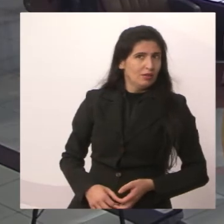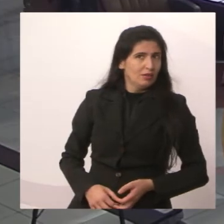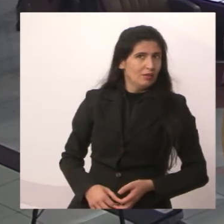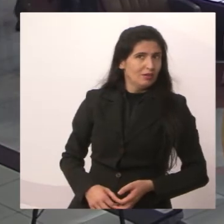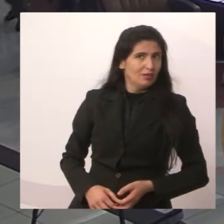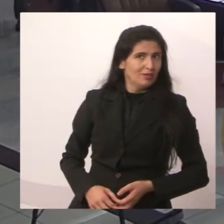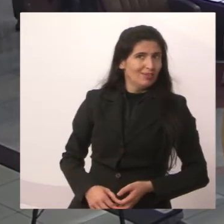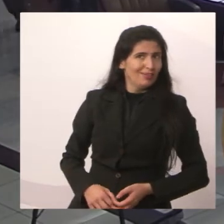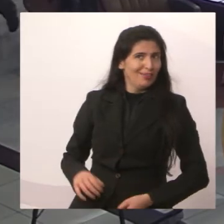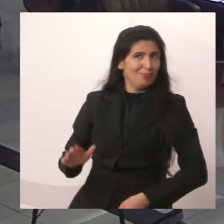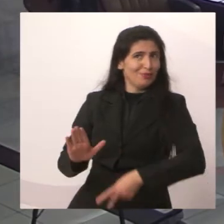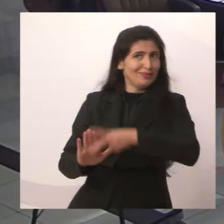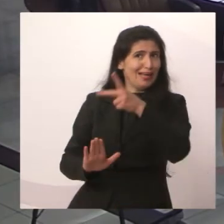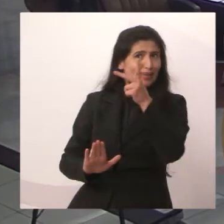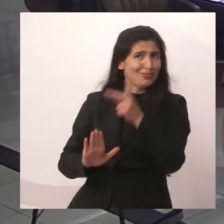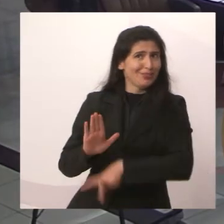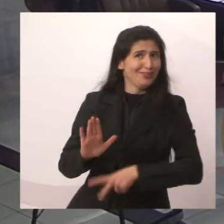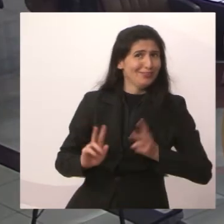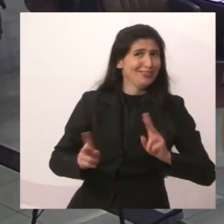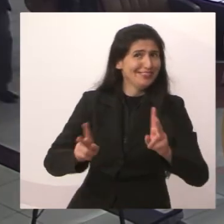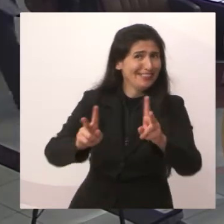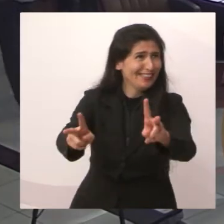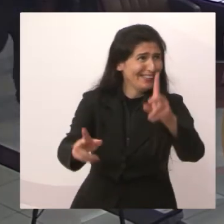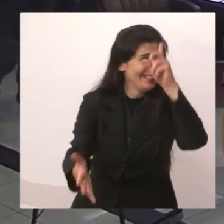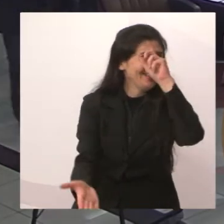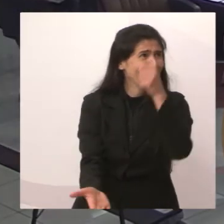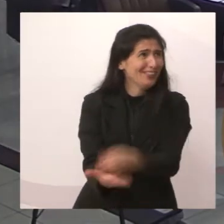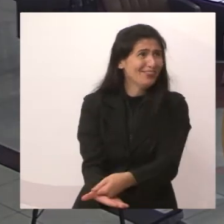O processo continua em discussão.